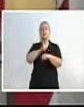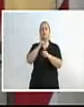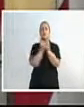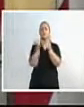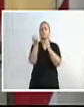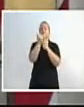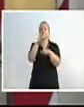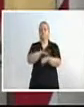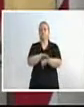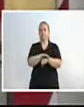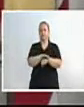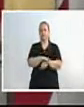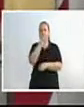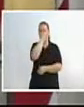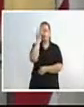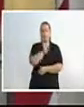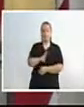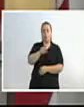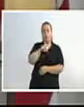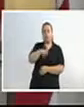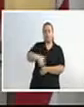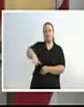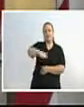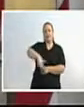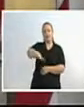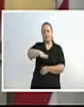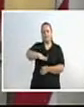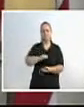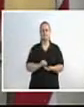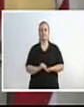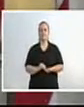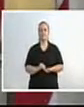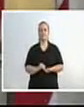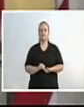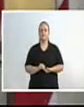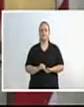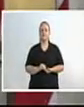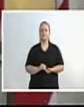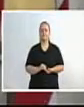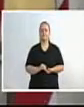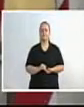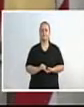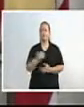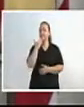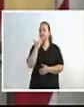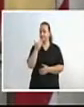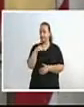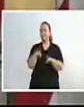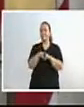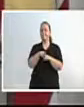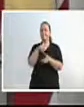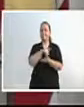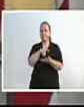usam a Rua Hermantribes naquela localidade. Peço à Secretaria de Planejamento